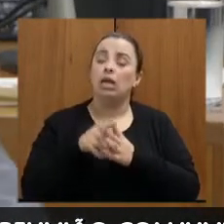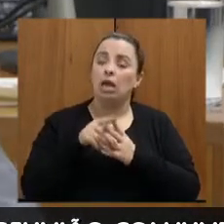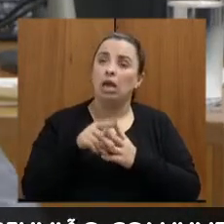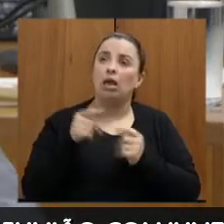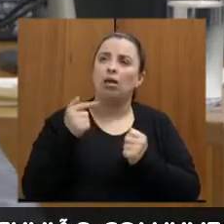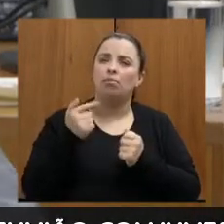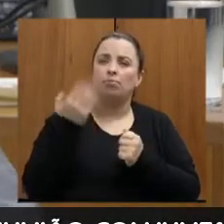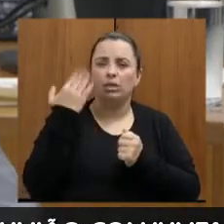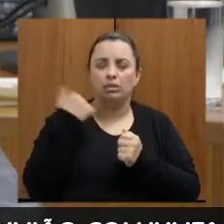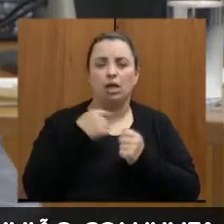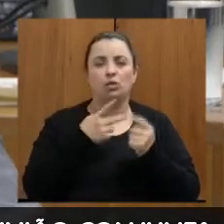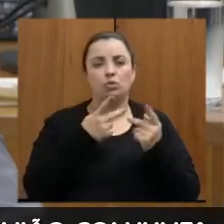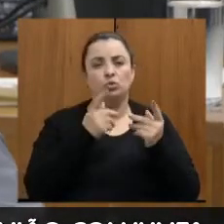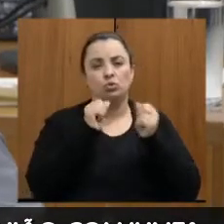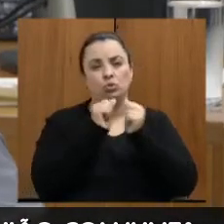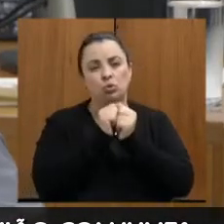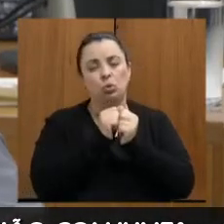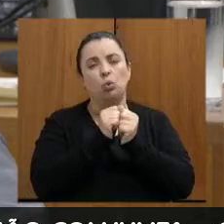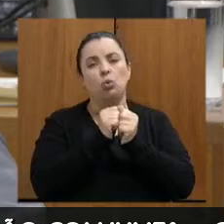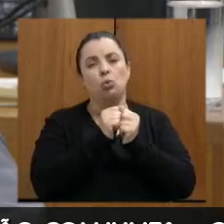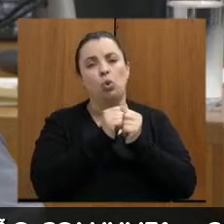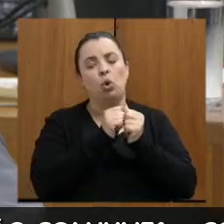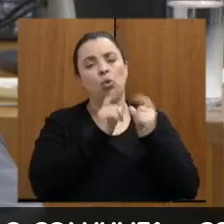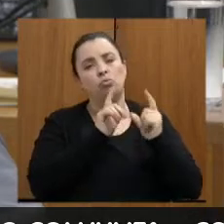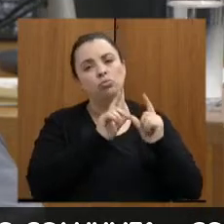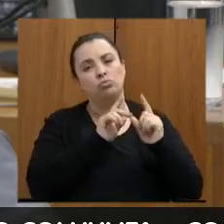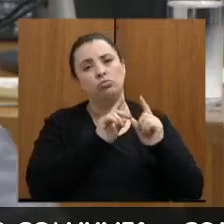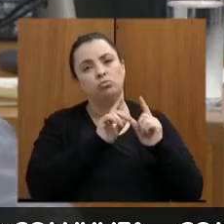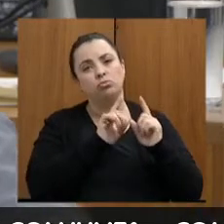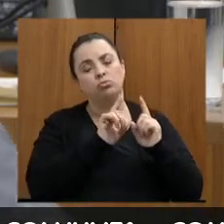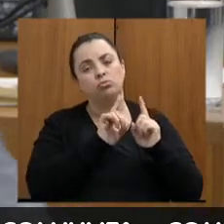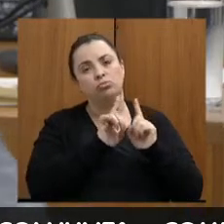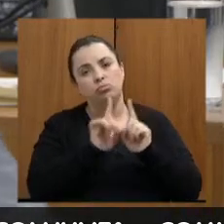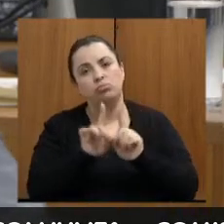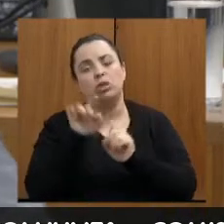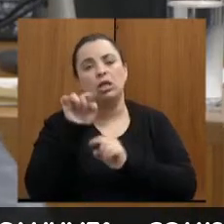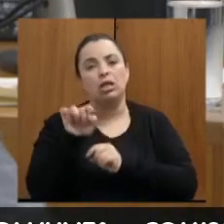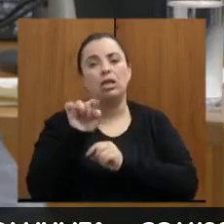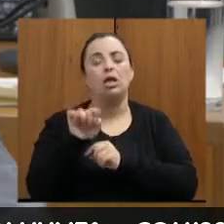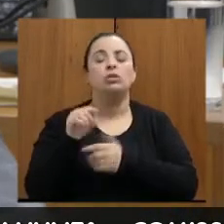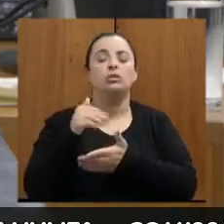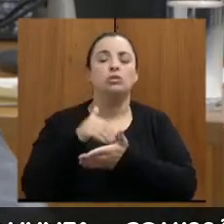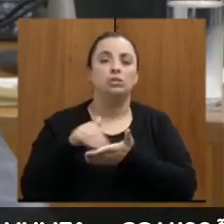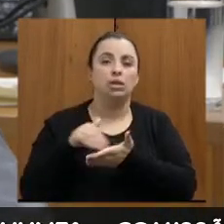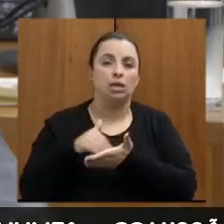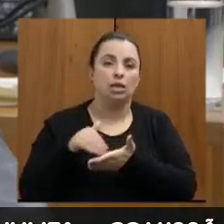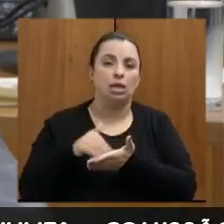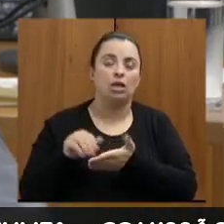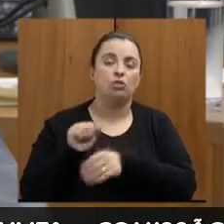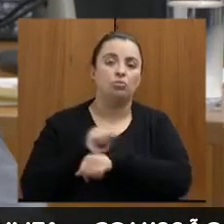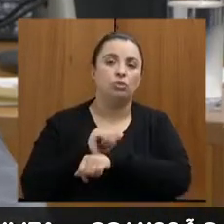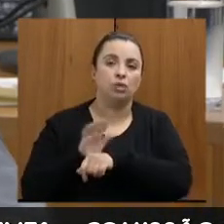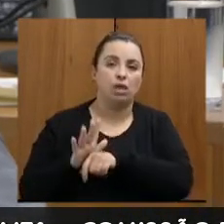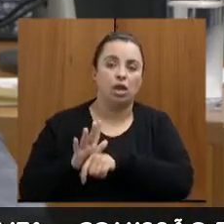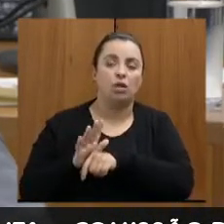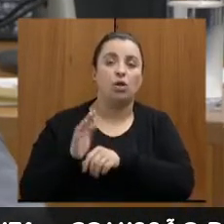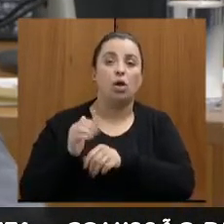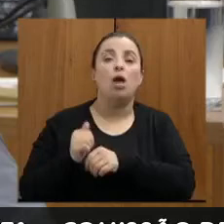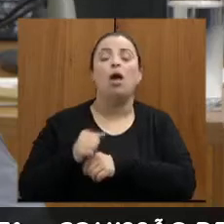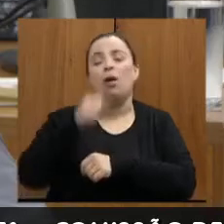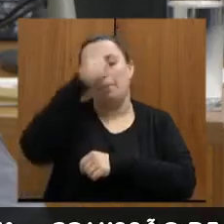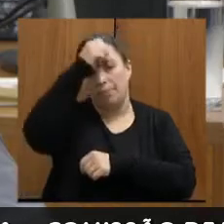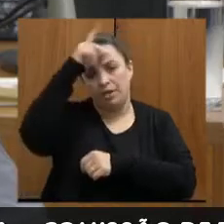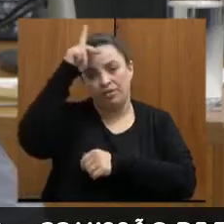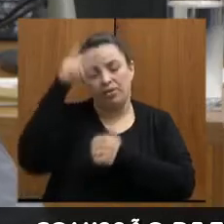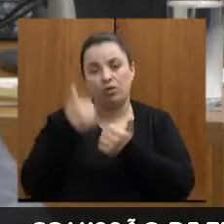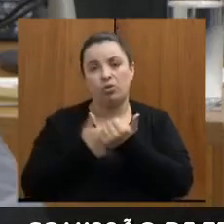ida que eu estive lá com secretário de Montes Claros O vice-prefeito Guilherme sobre liderança do nosso